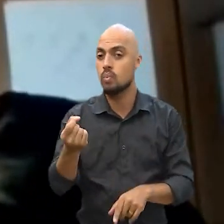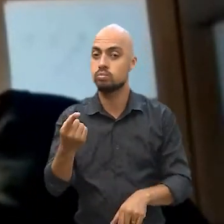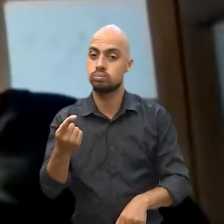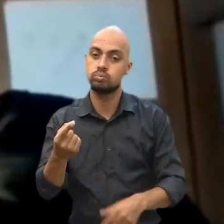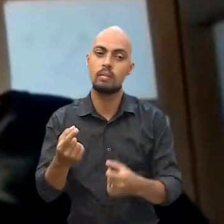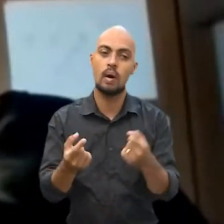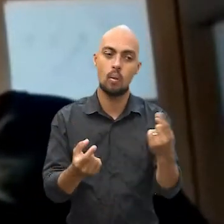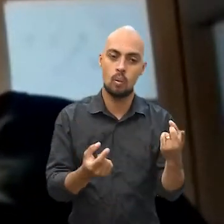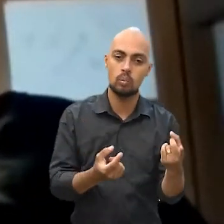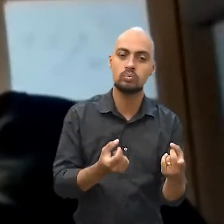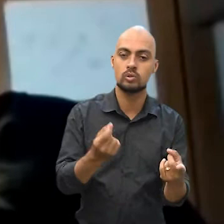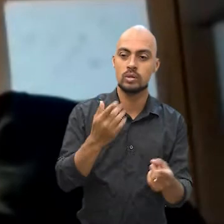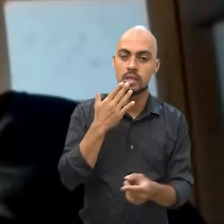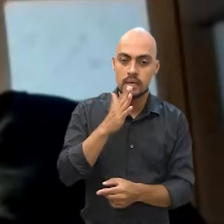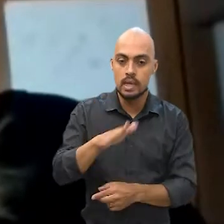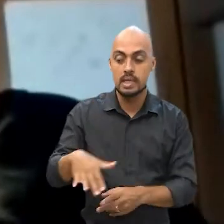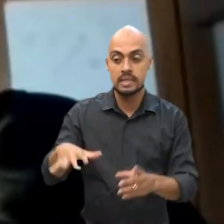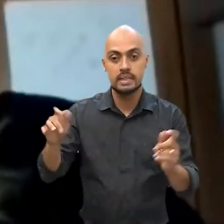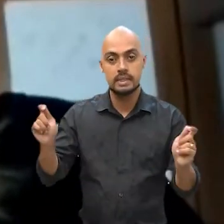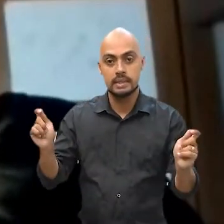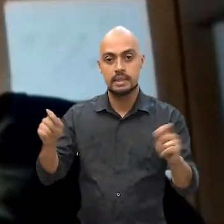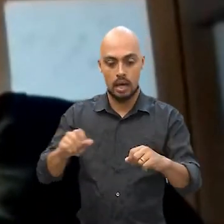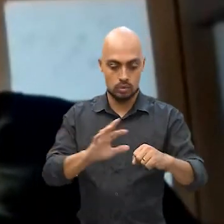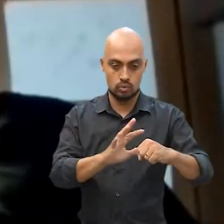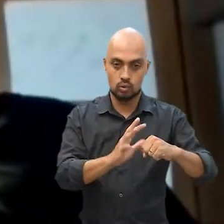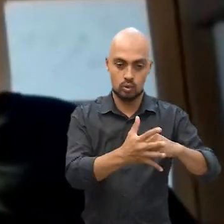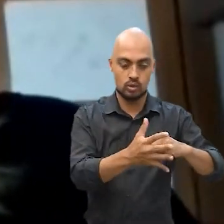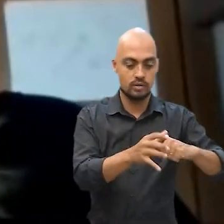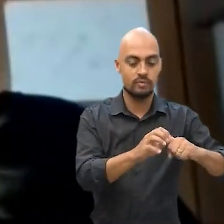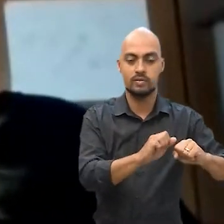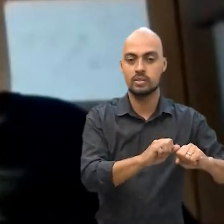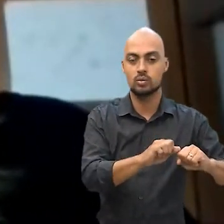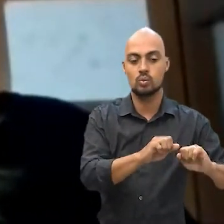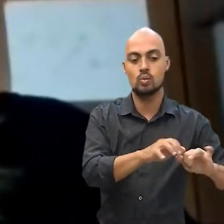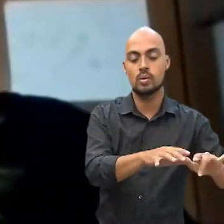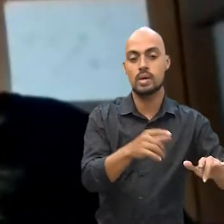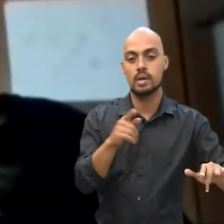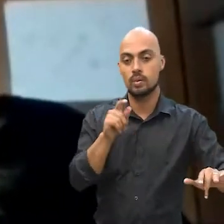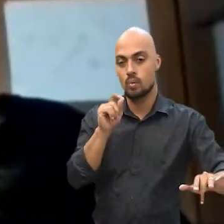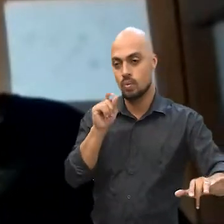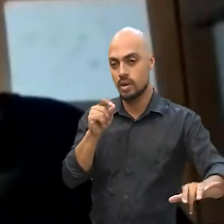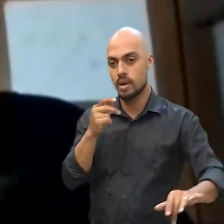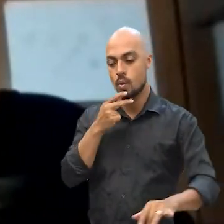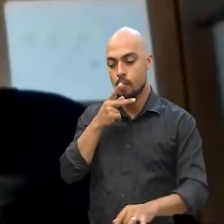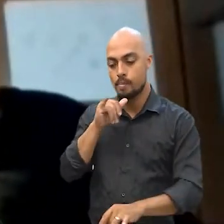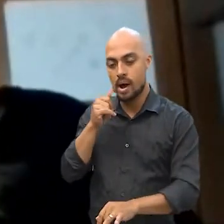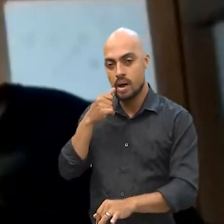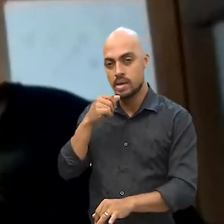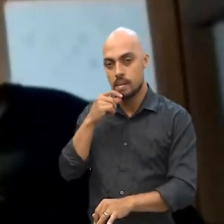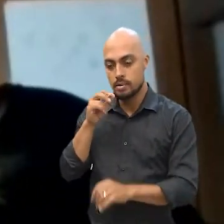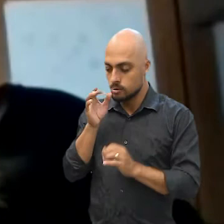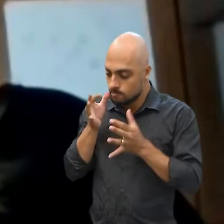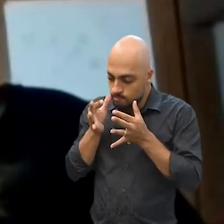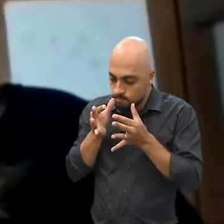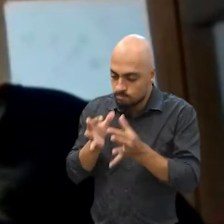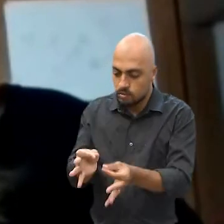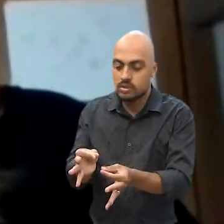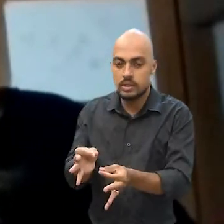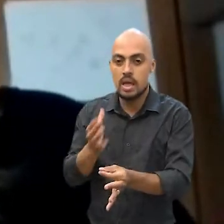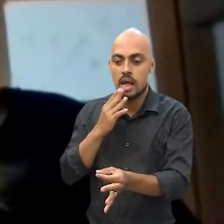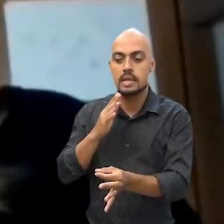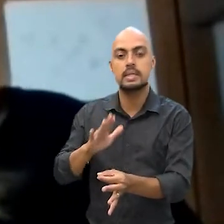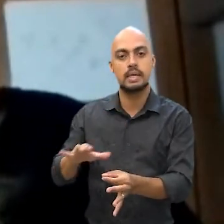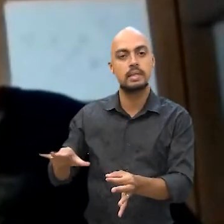crianças, essa pandemia trouxe a possibilidade dos pais enxergarem essas crianças com mais clareza e também disso